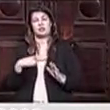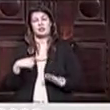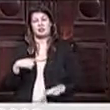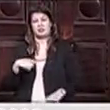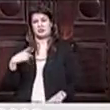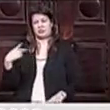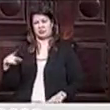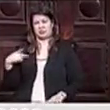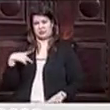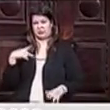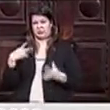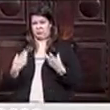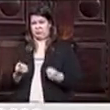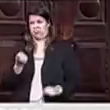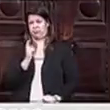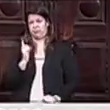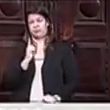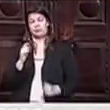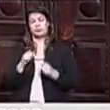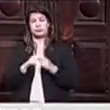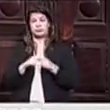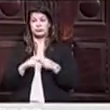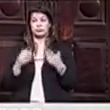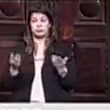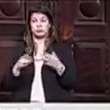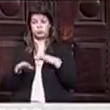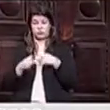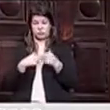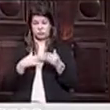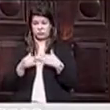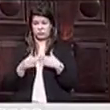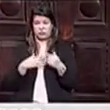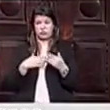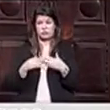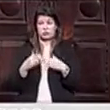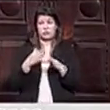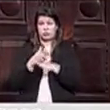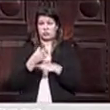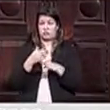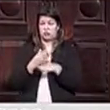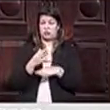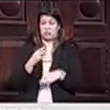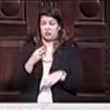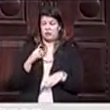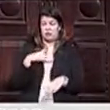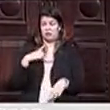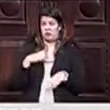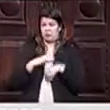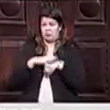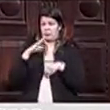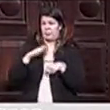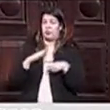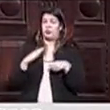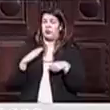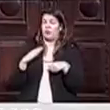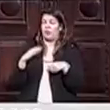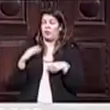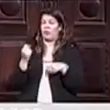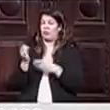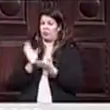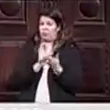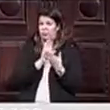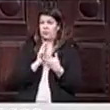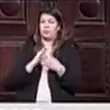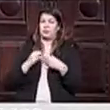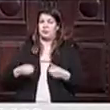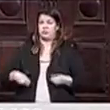se recusando a fazer. Porque qualquer ingresso adicional de recursos significa maior possibilidade de recursos disponíveis para